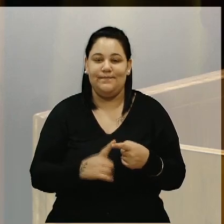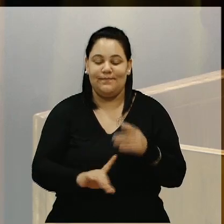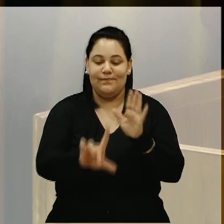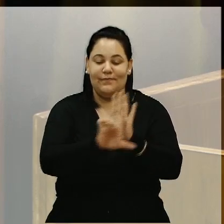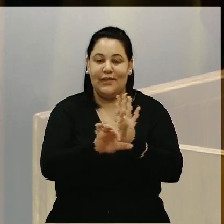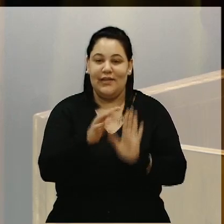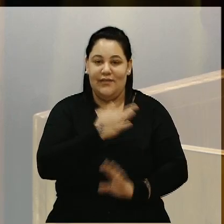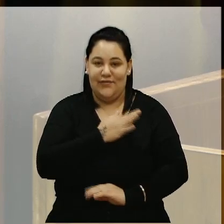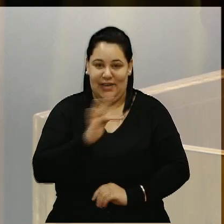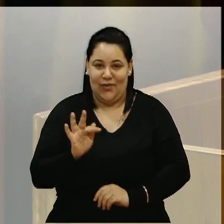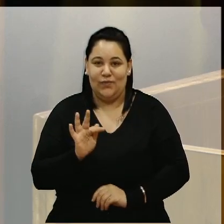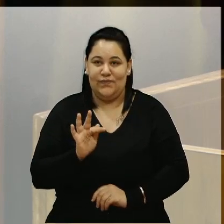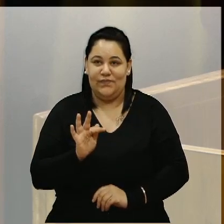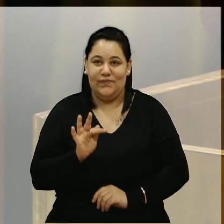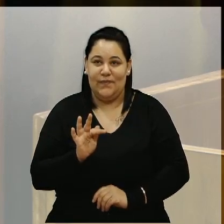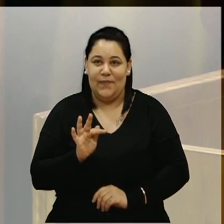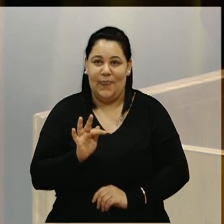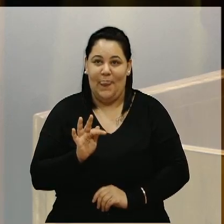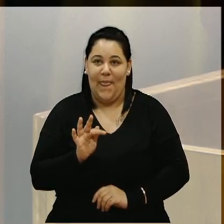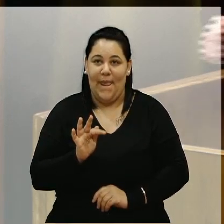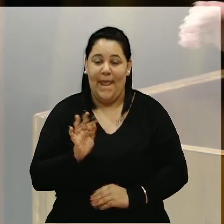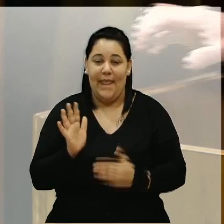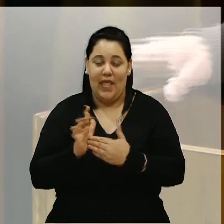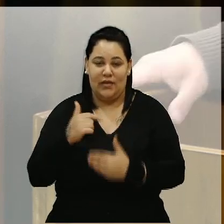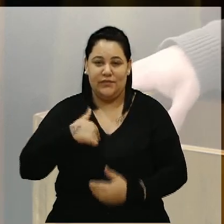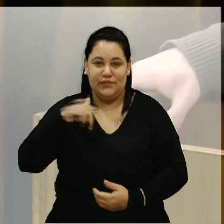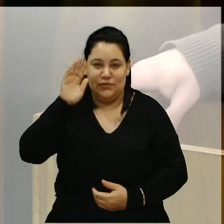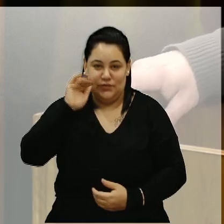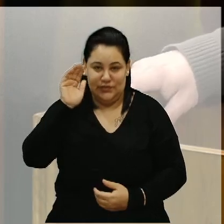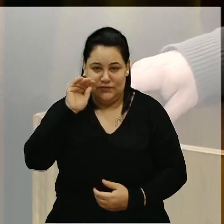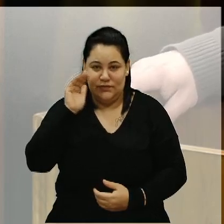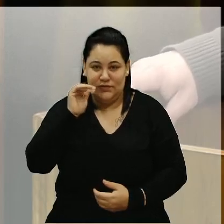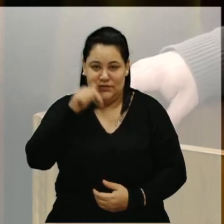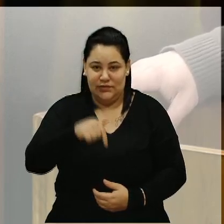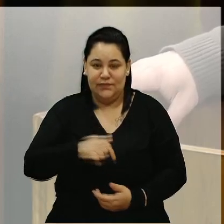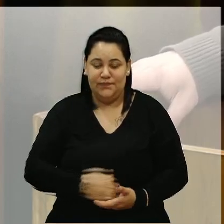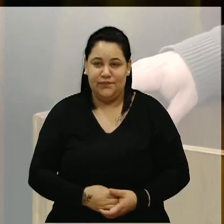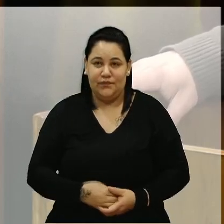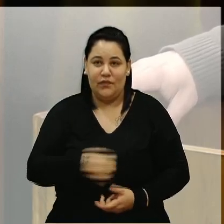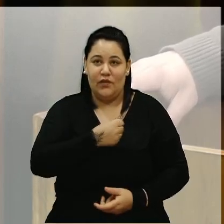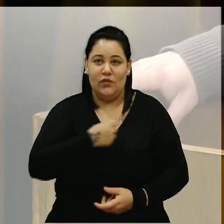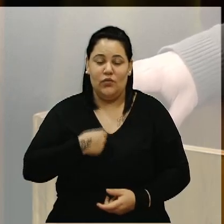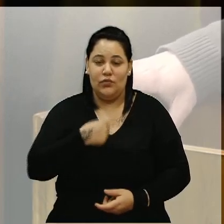federal, até eu estava observando aqui, lei número